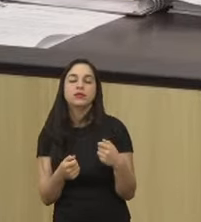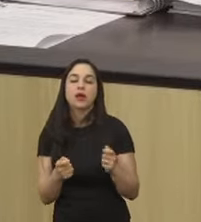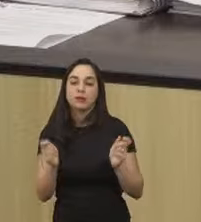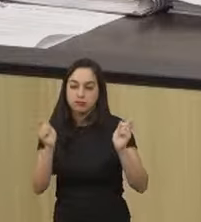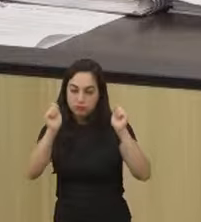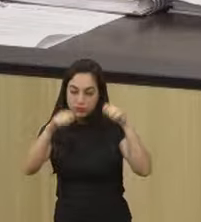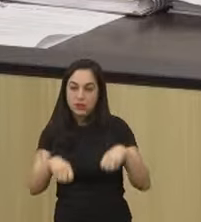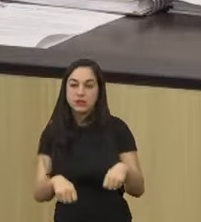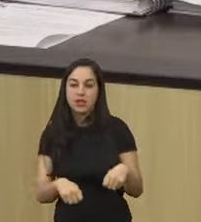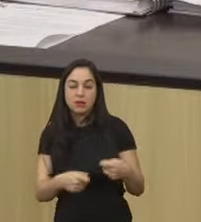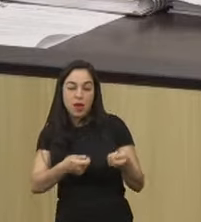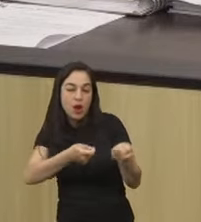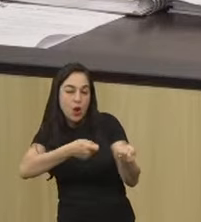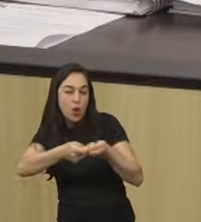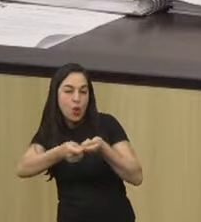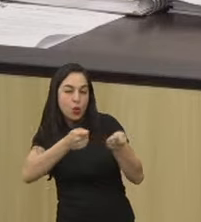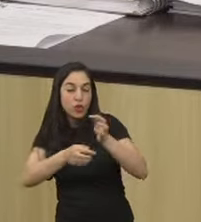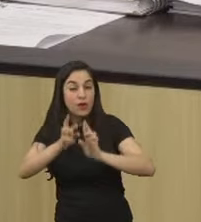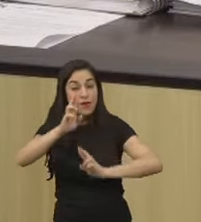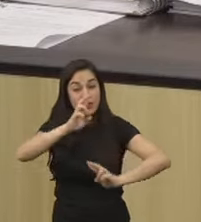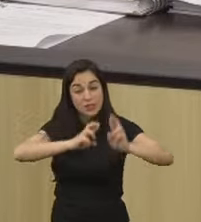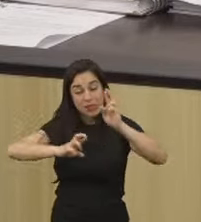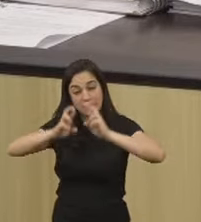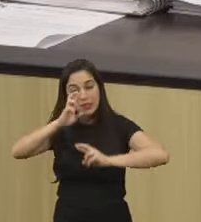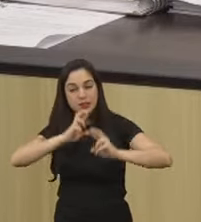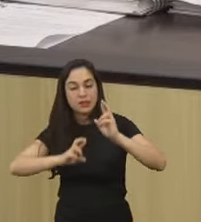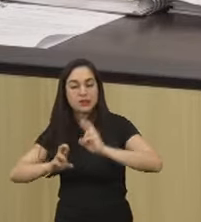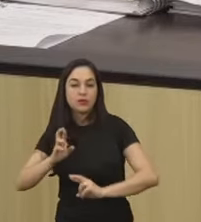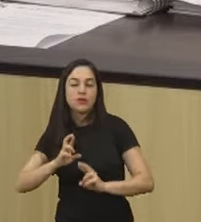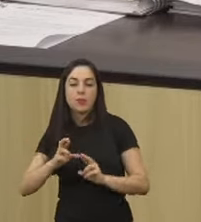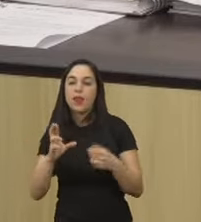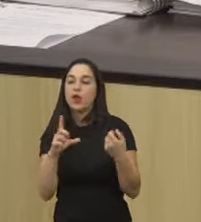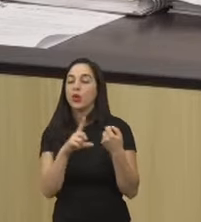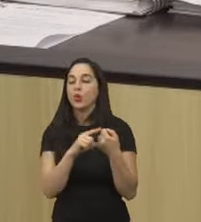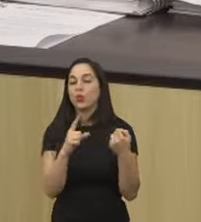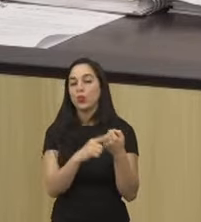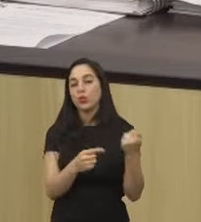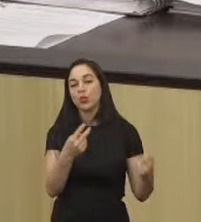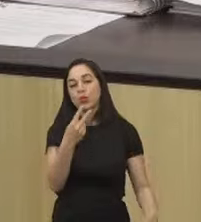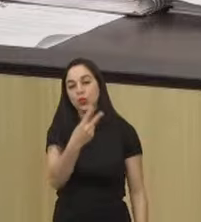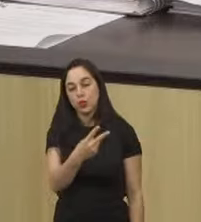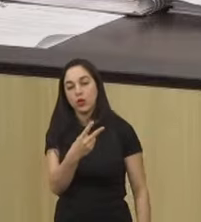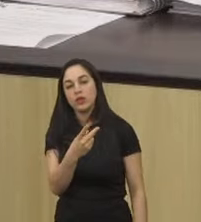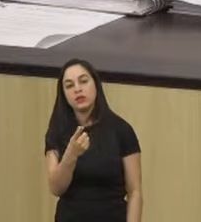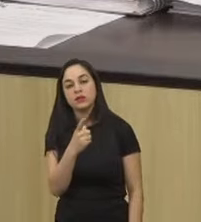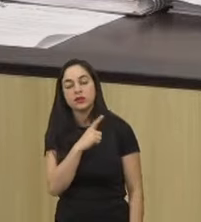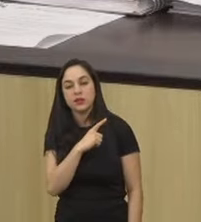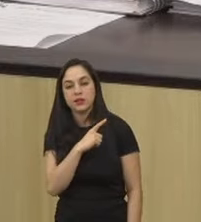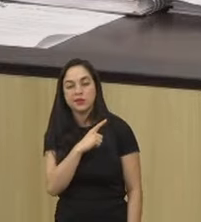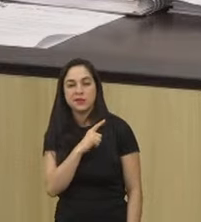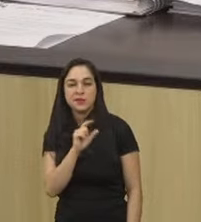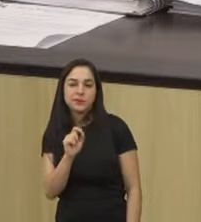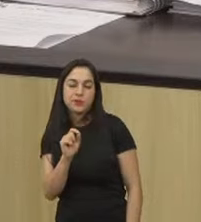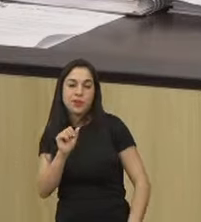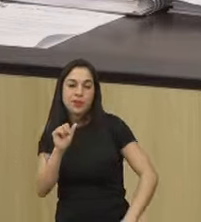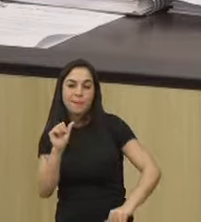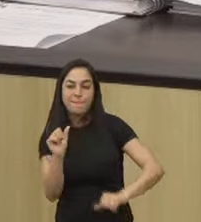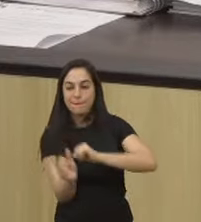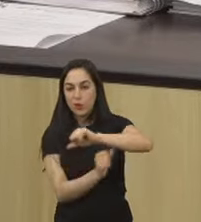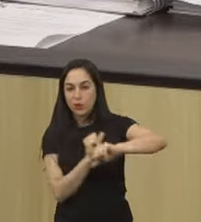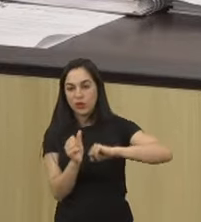de controle e fiscalização. No artigo 2º, foram feitas a mudança do